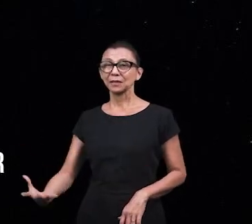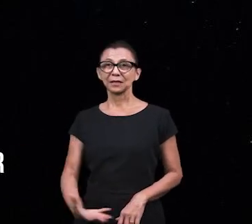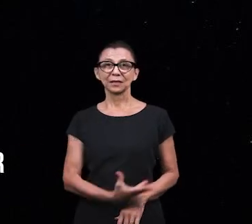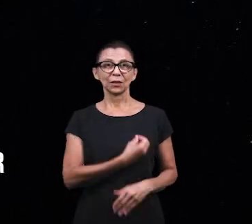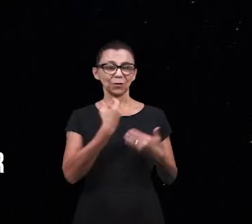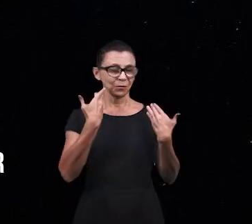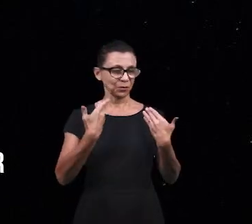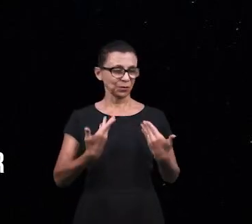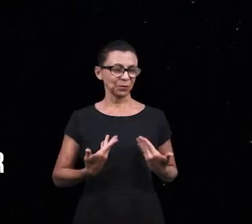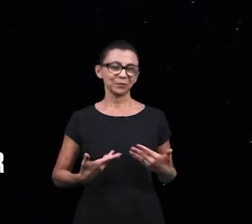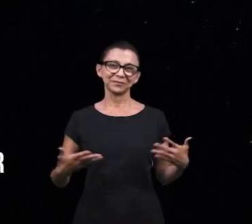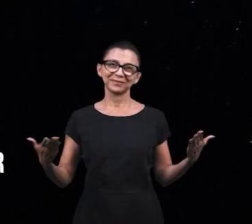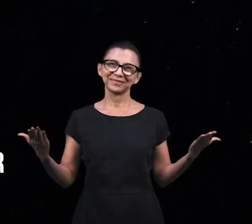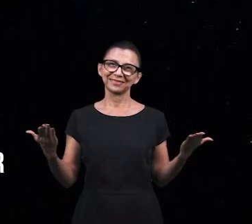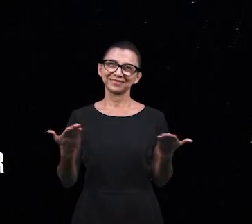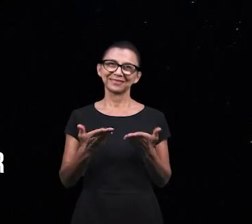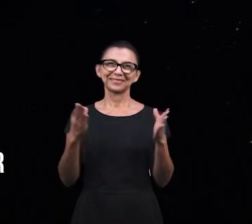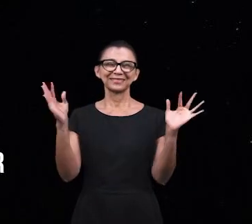agora sou